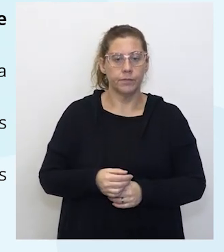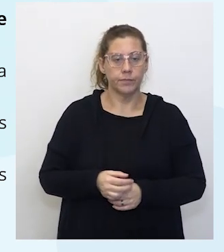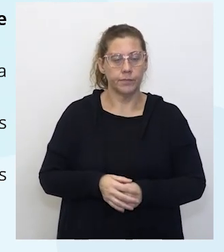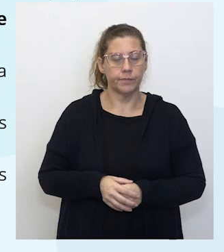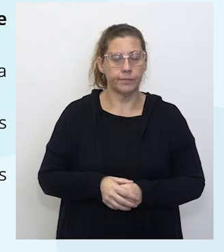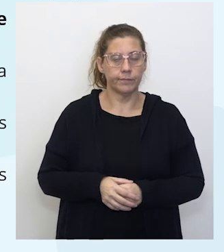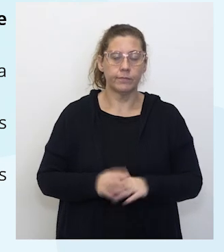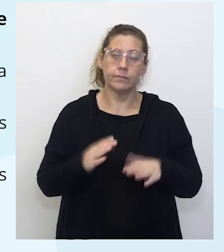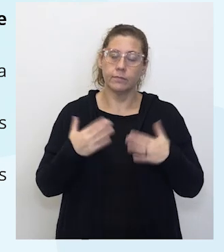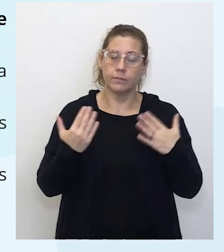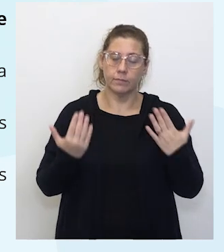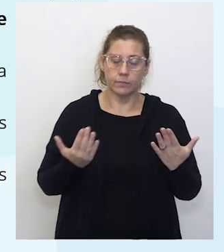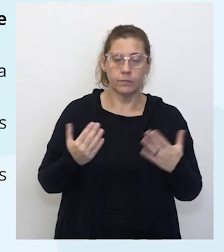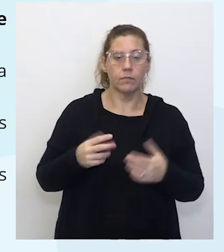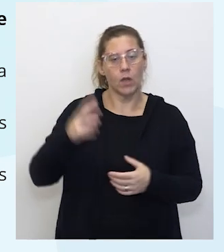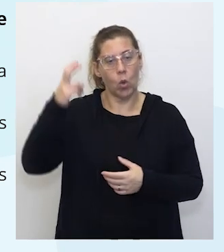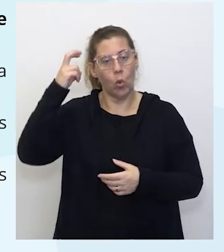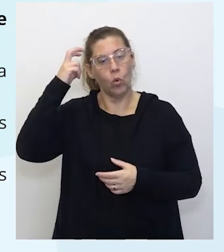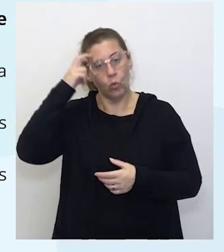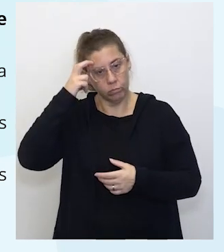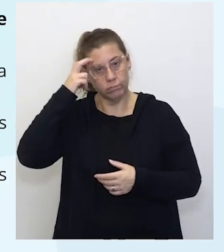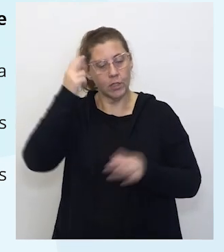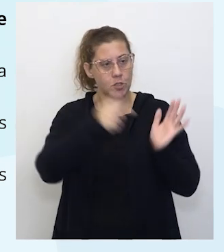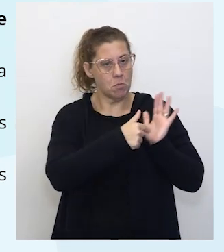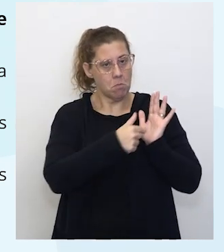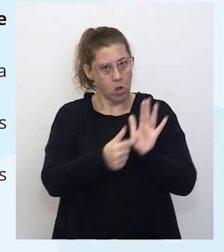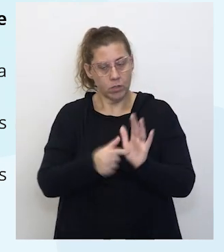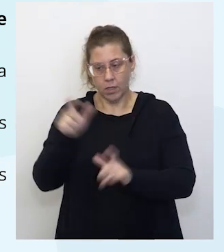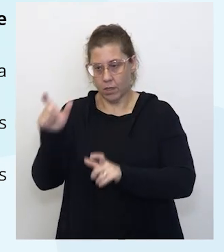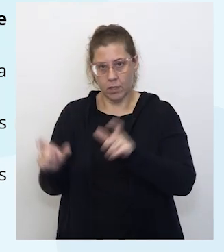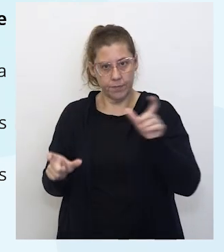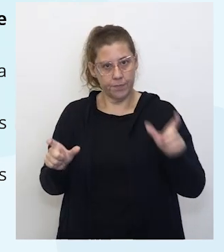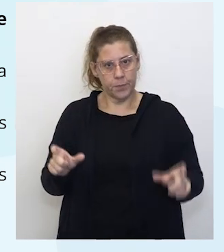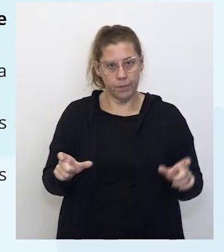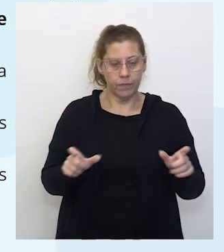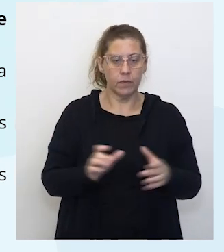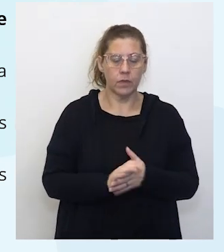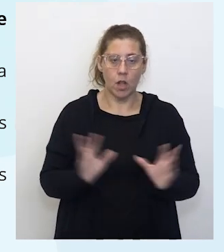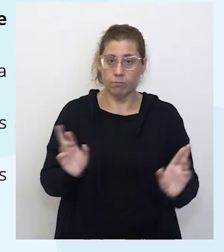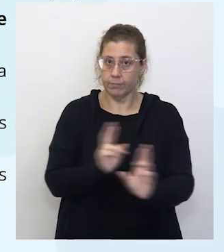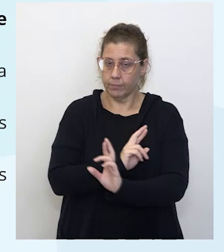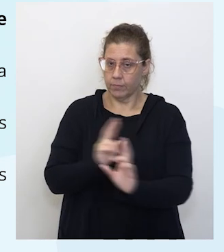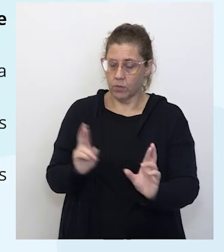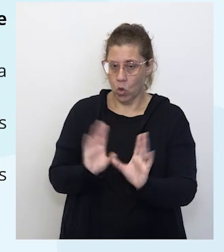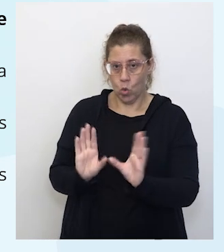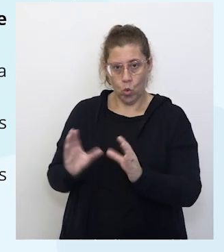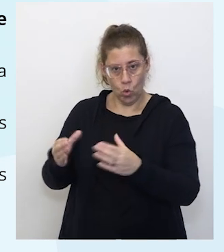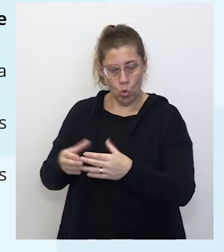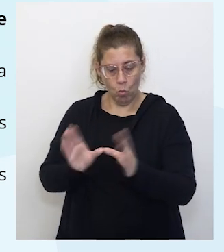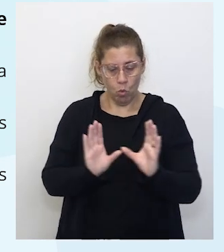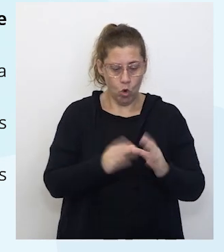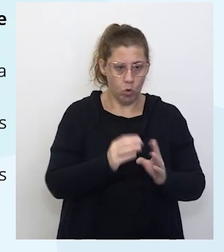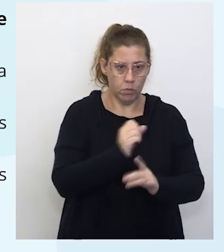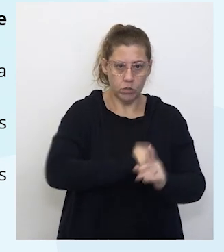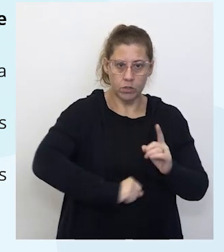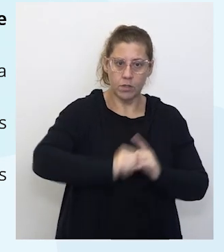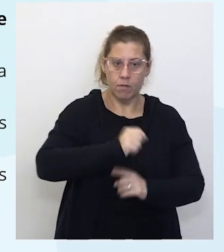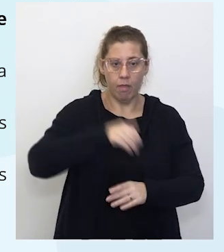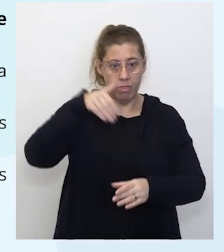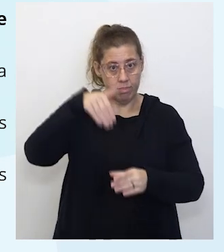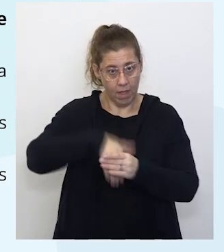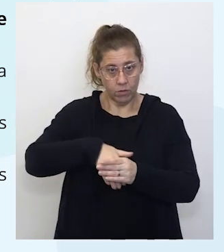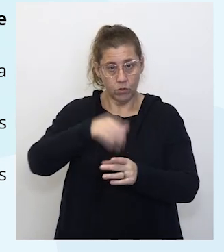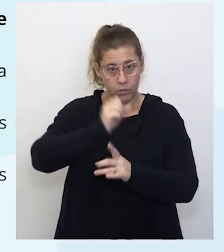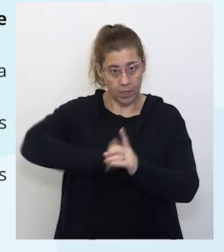sociologia. Então, a cultura se expressa nos indivíduos, relações, grupos sociais dentro da